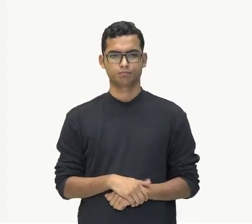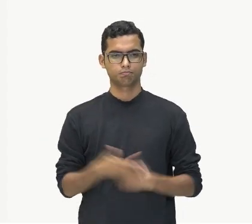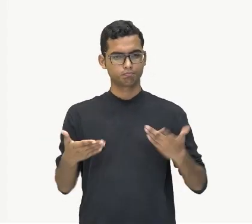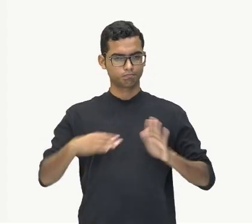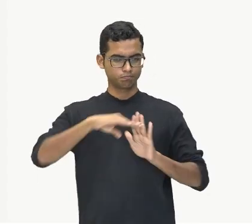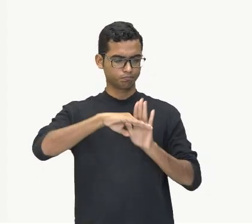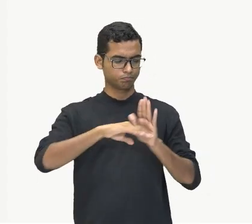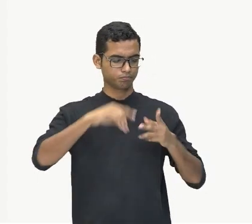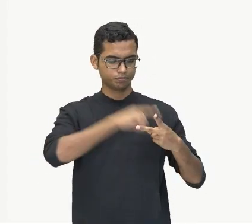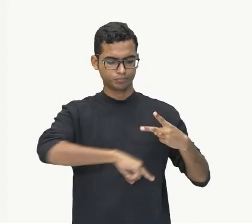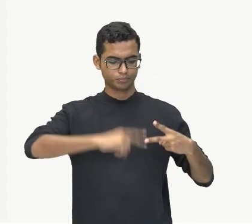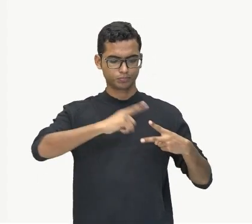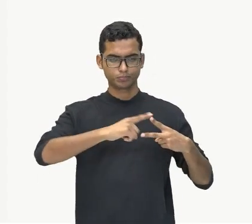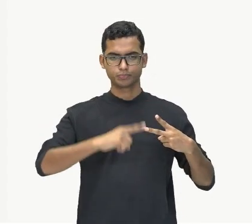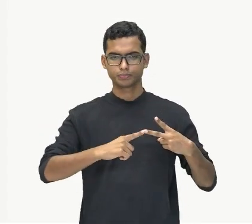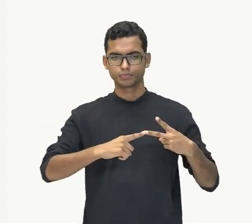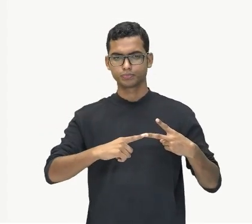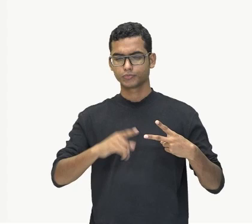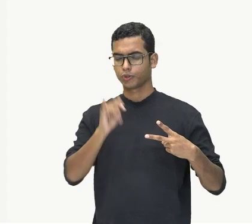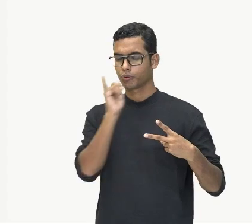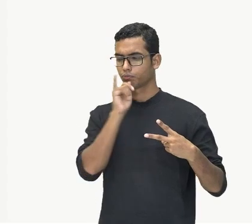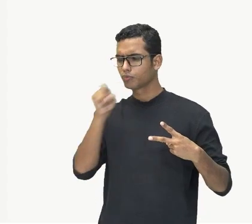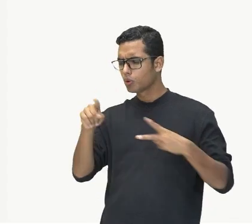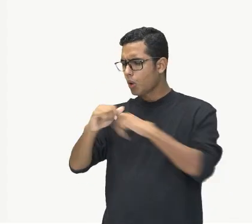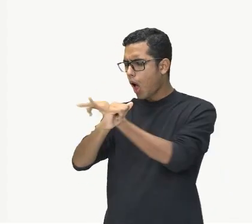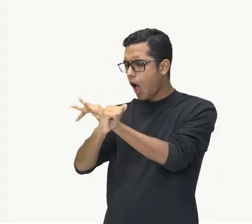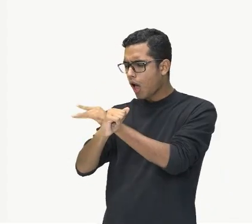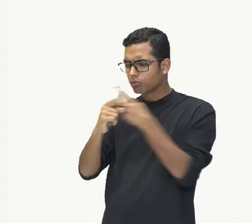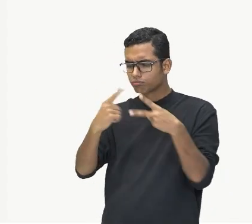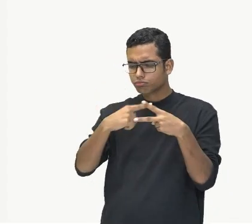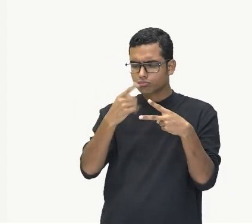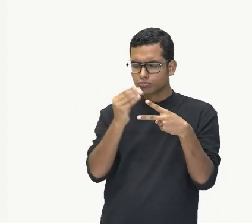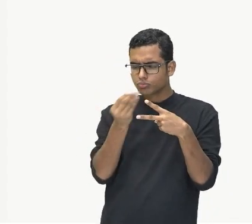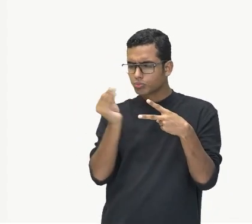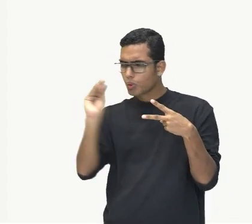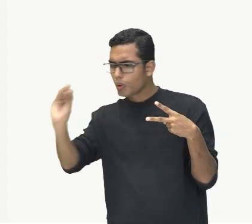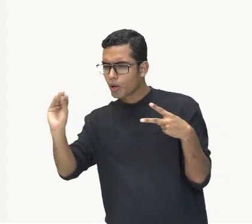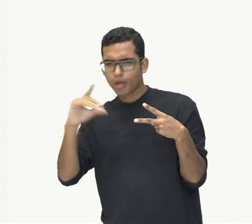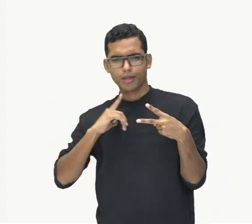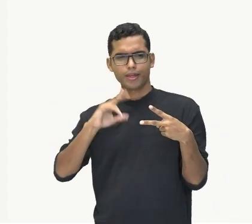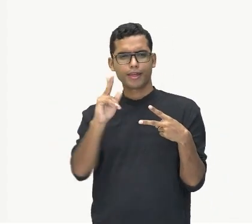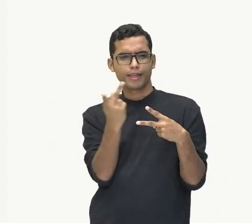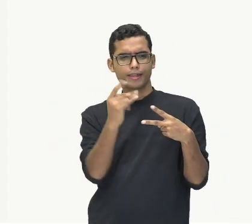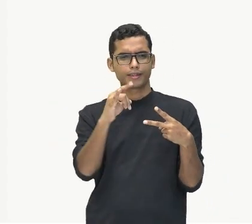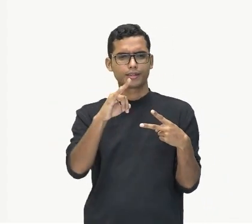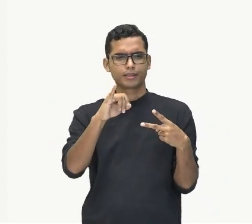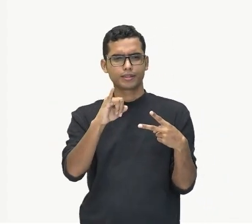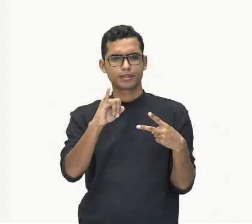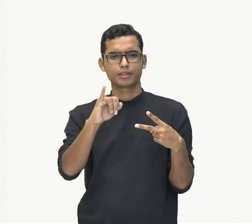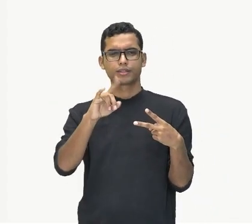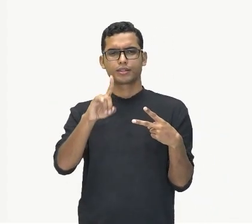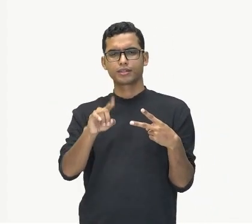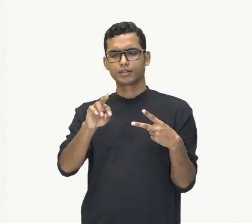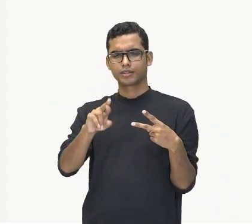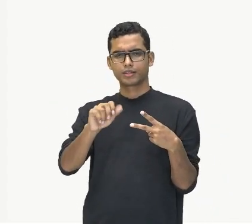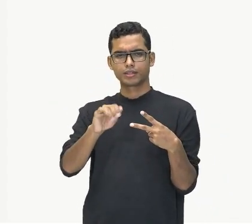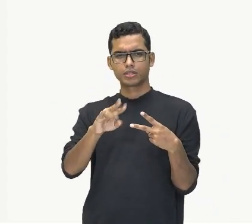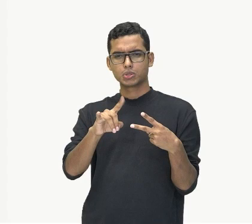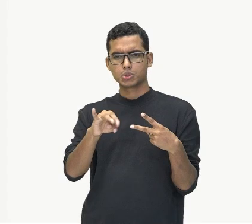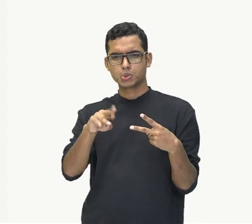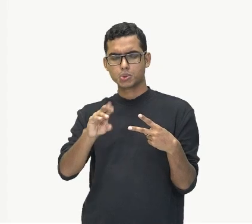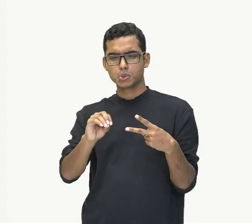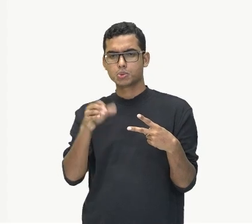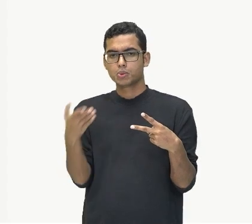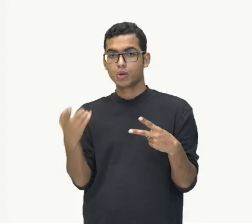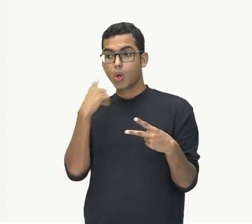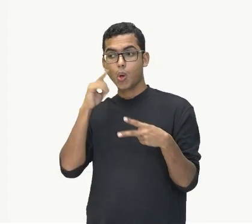classifico um ácido como sendo hidrácido? Quando ele não apresentar